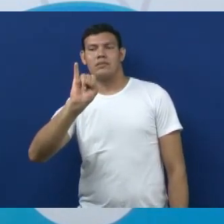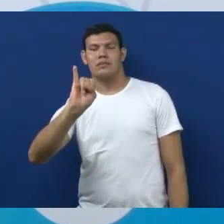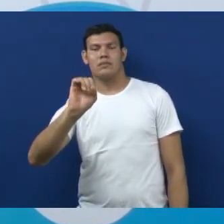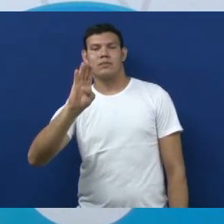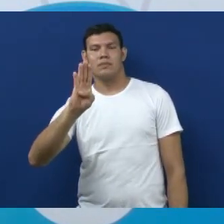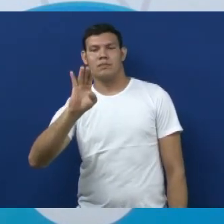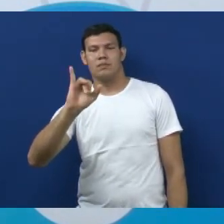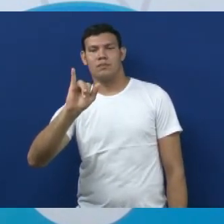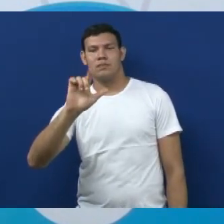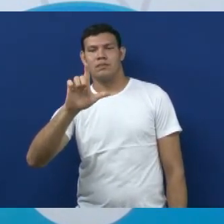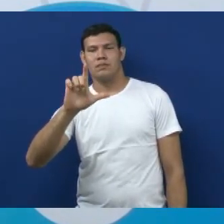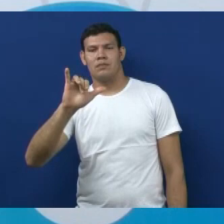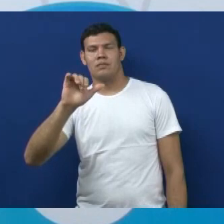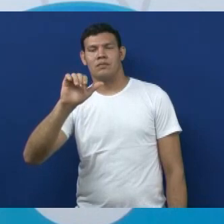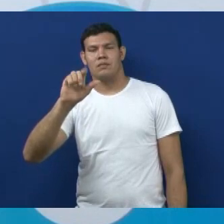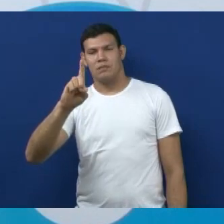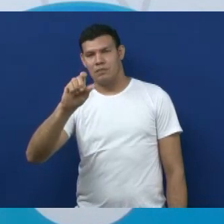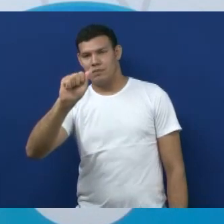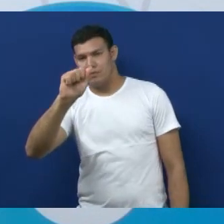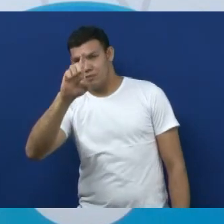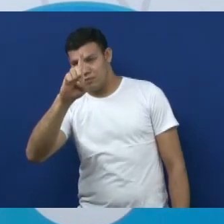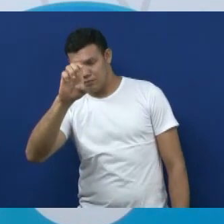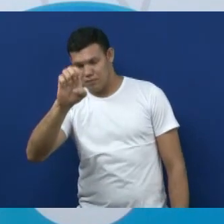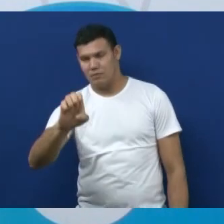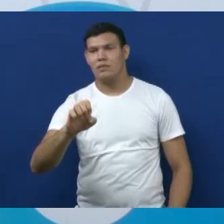várias vezes sem, por exemplo,